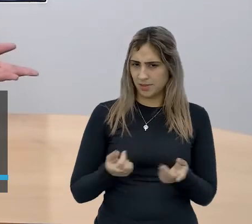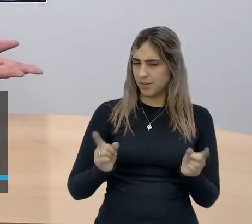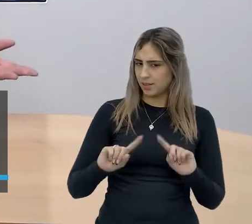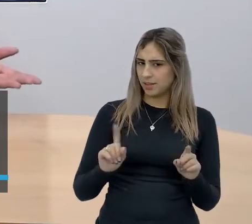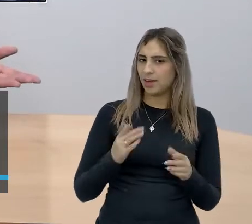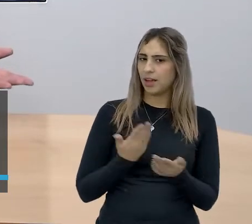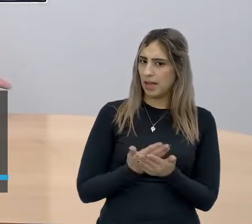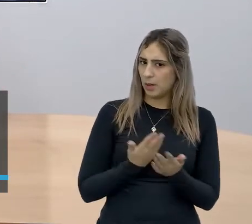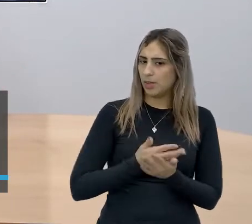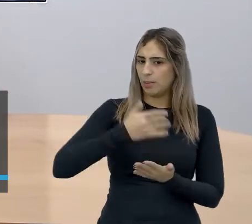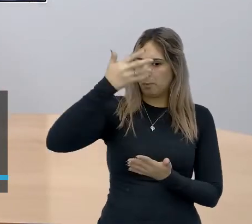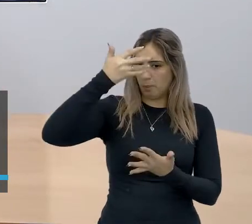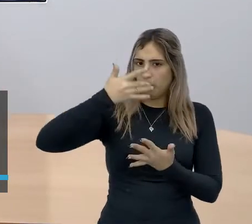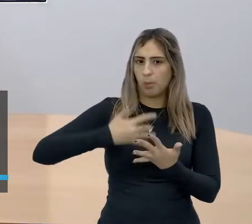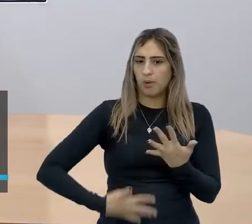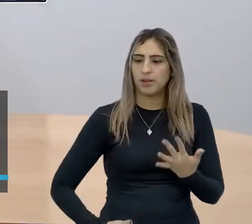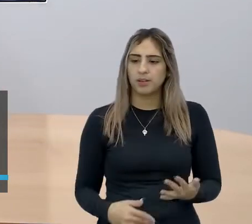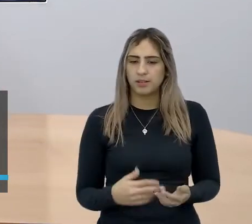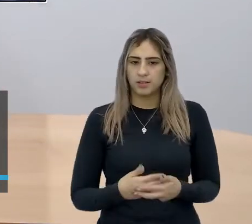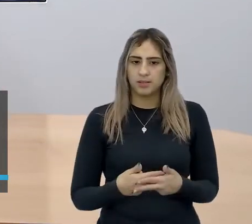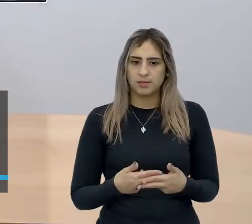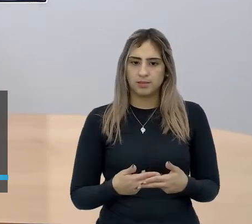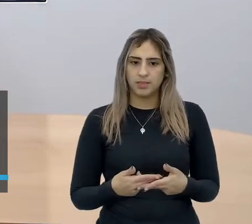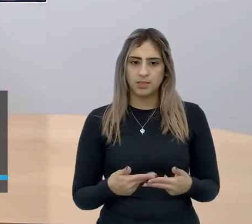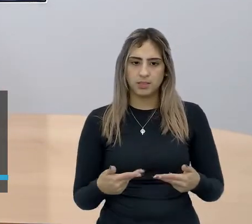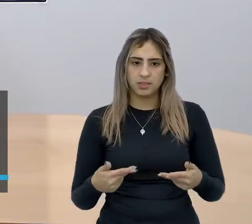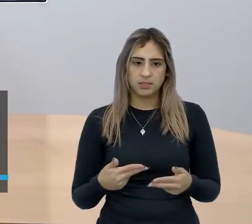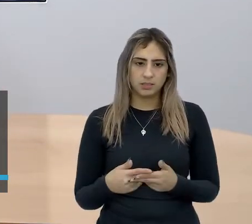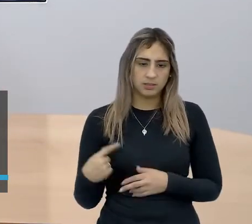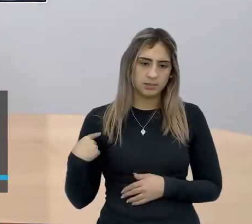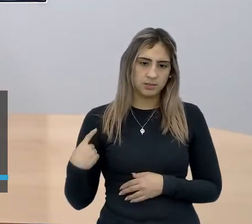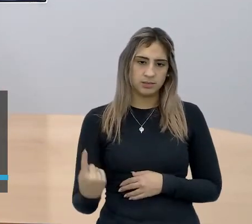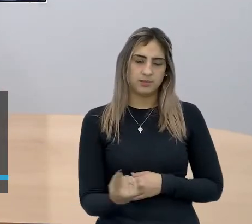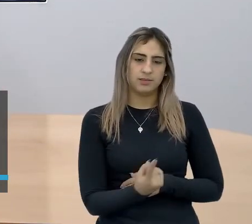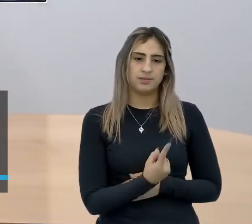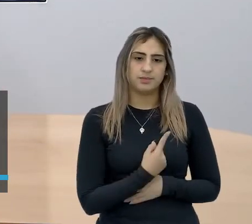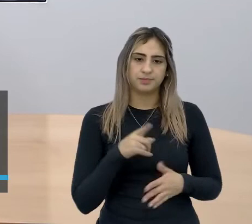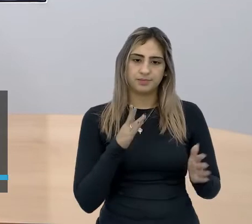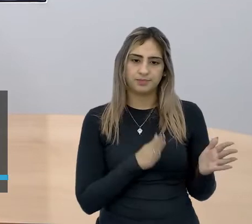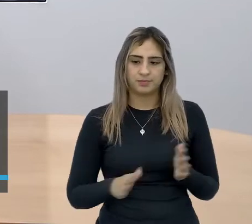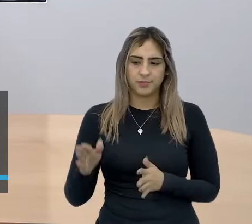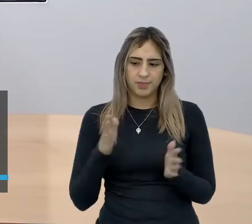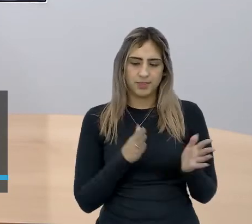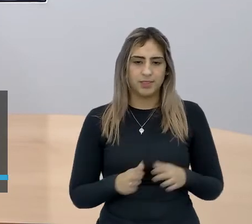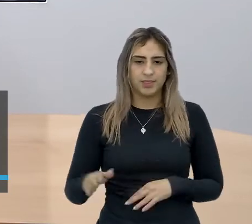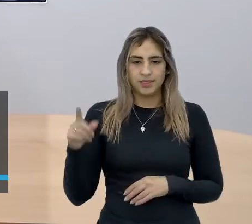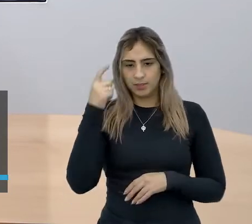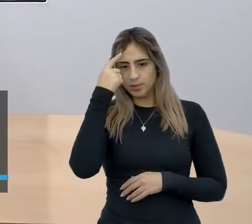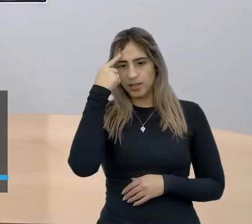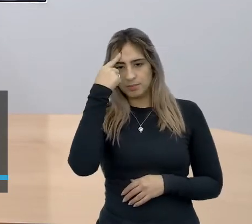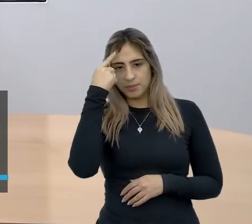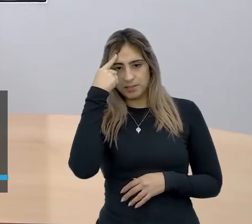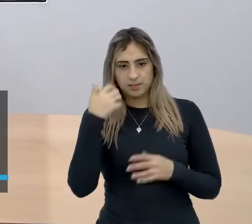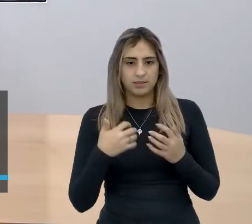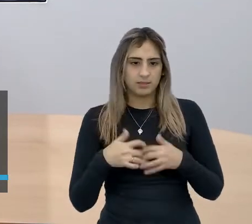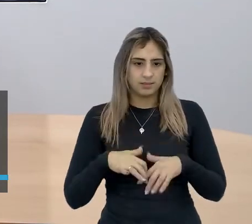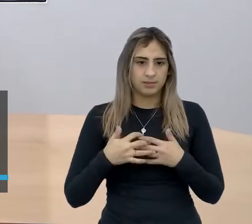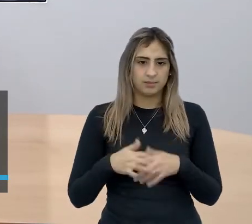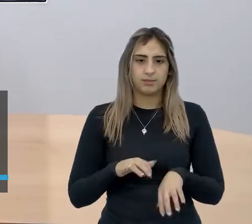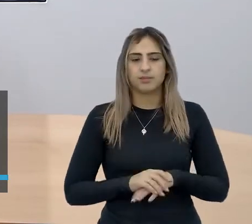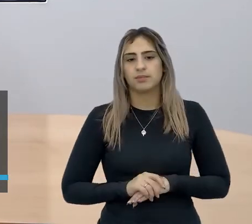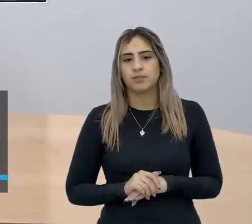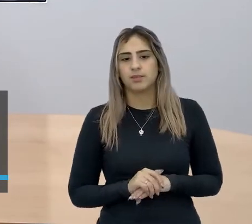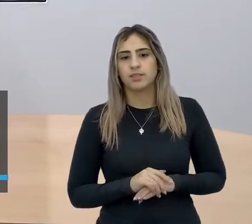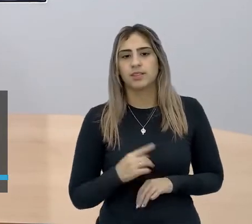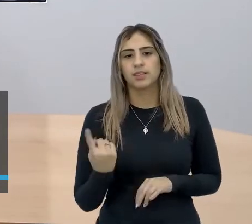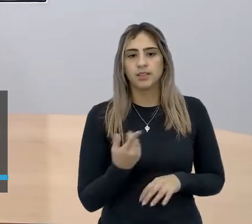é aulão, né? Porque as aulas aqui, elas são produzidas aí sempre pensando no melhor para vocês. Beleza?